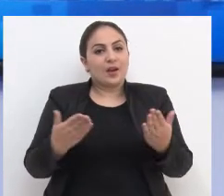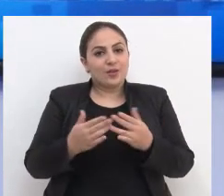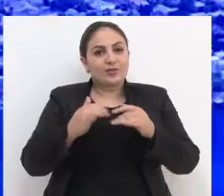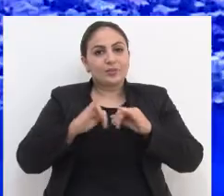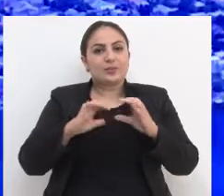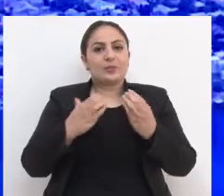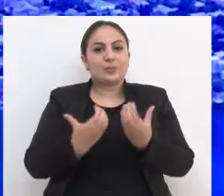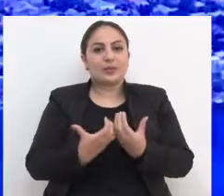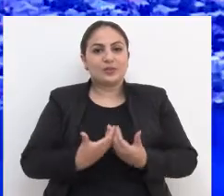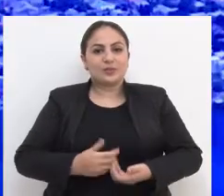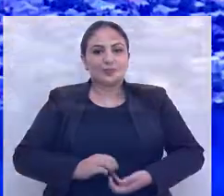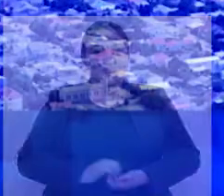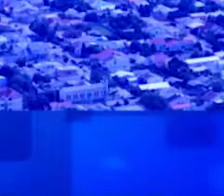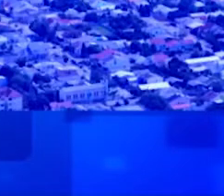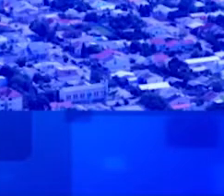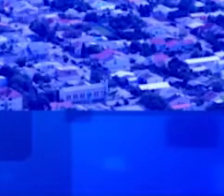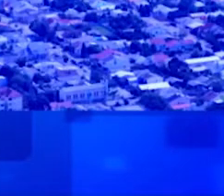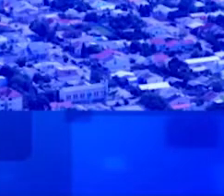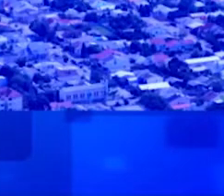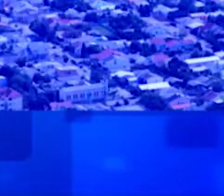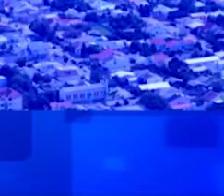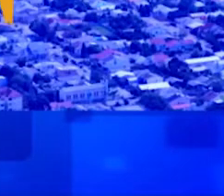comunidade.